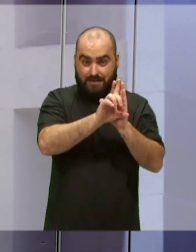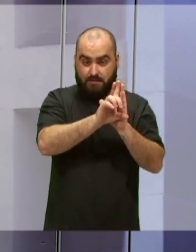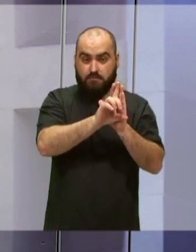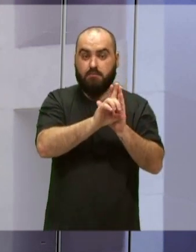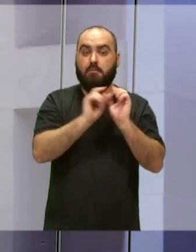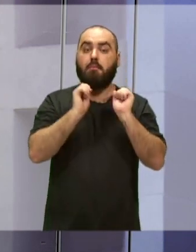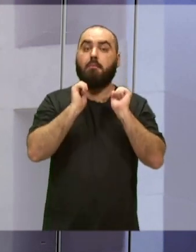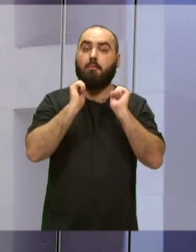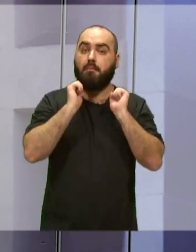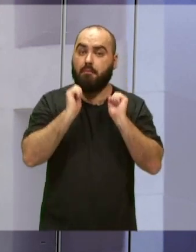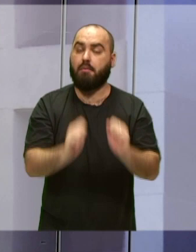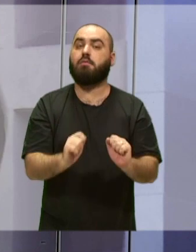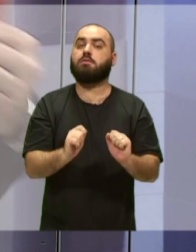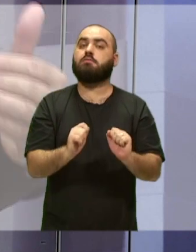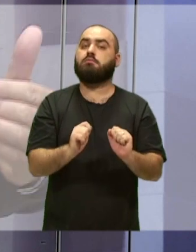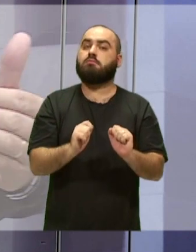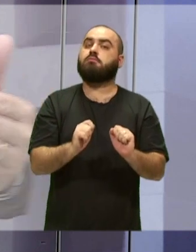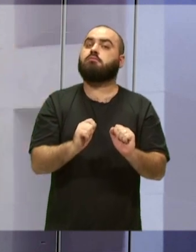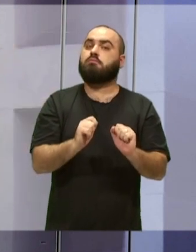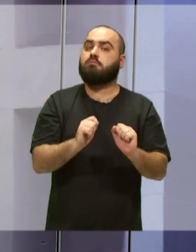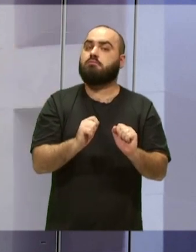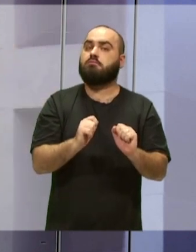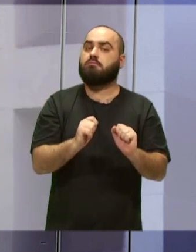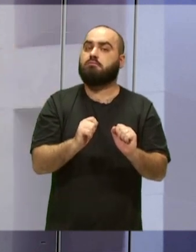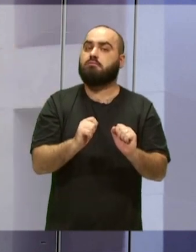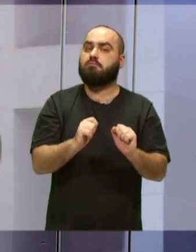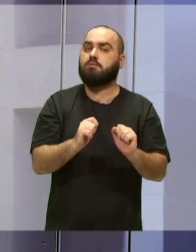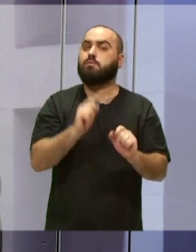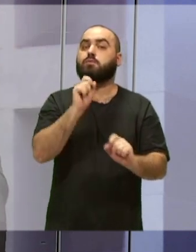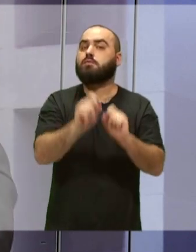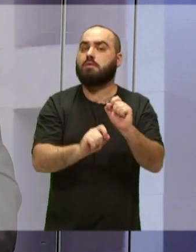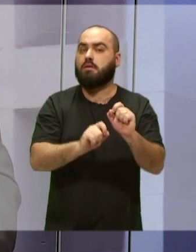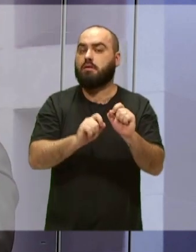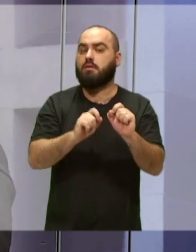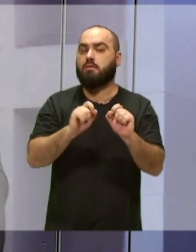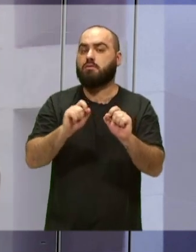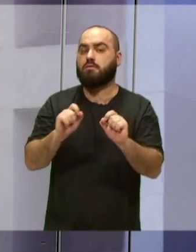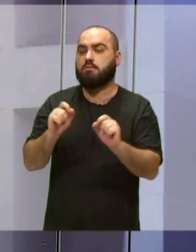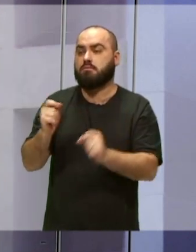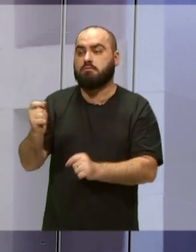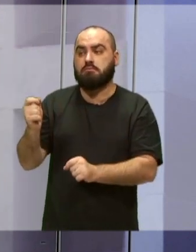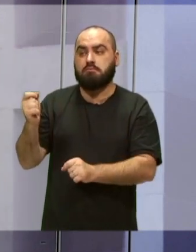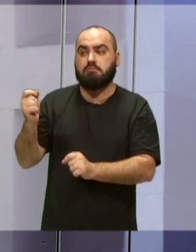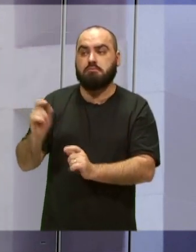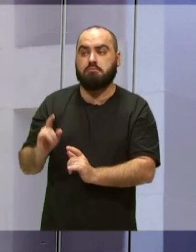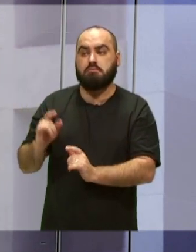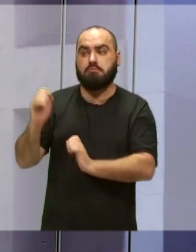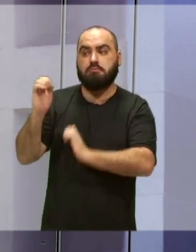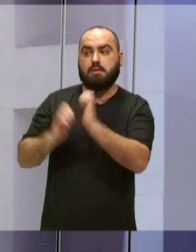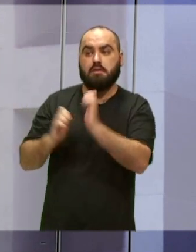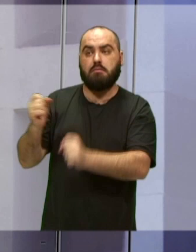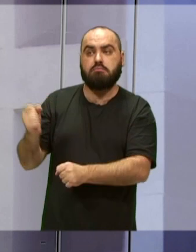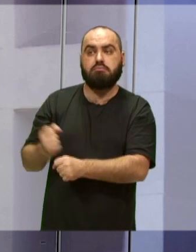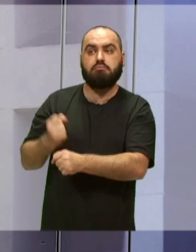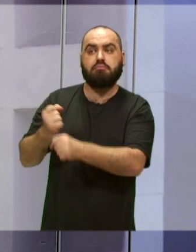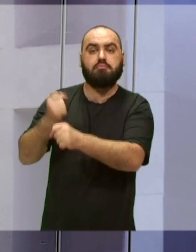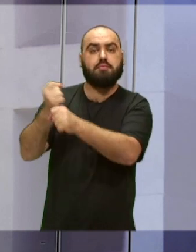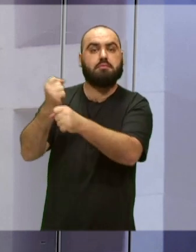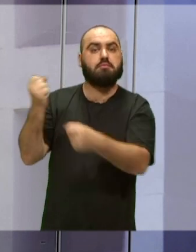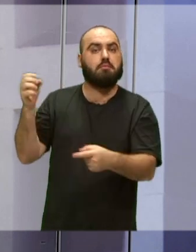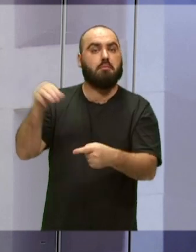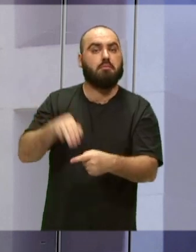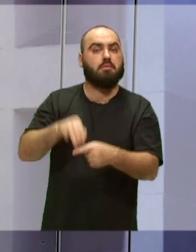Pode sim abre brechas Para quê Para um grande Construtor ou de repente até para município tornar